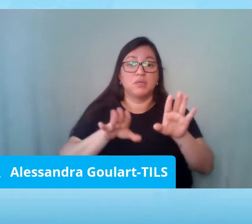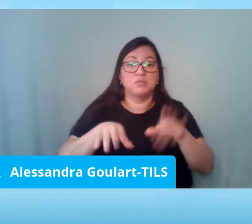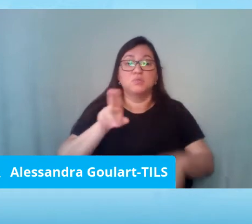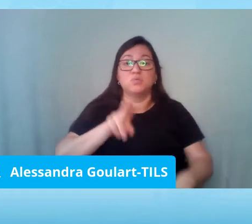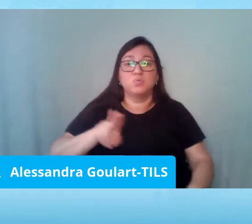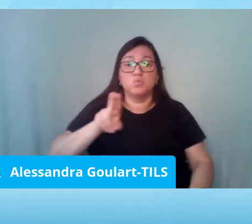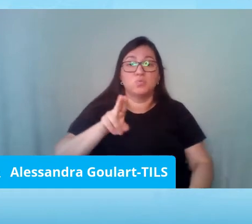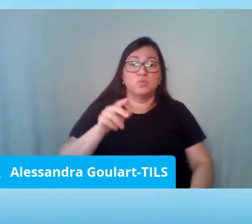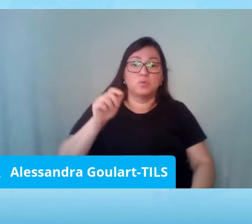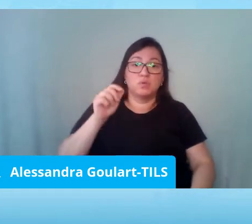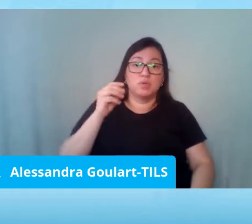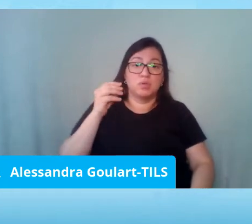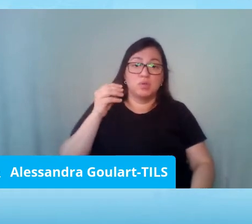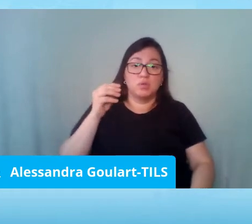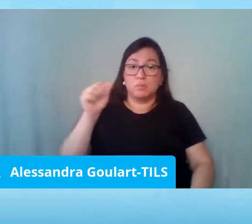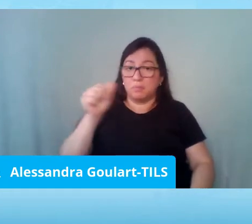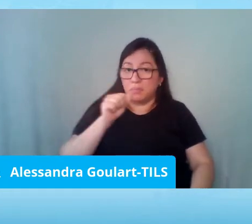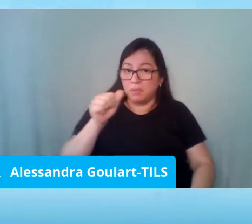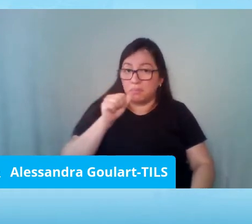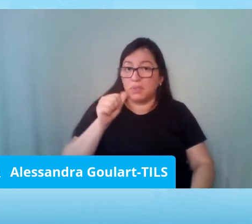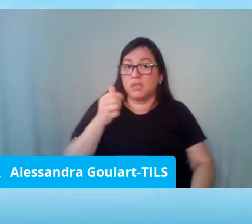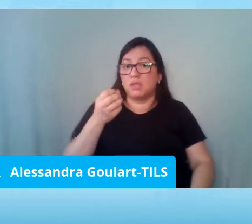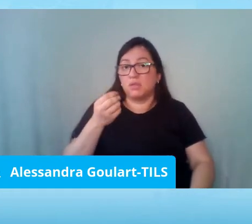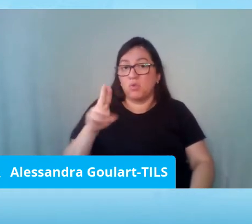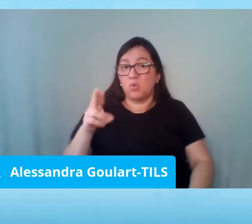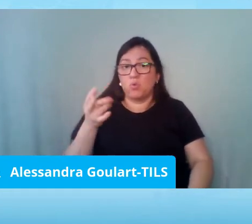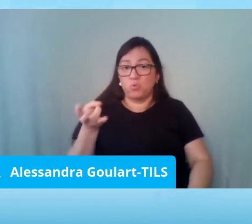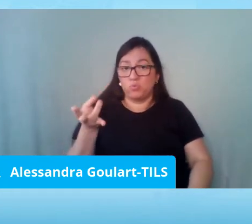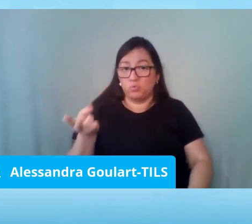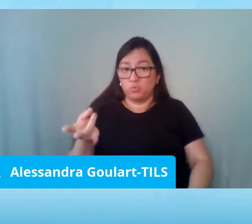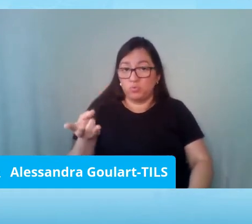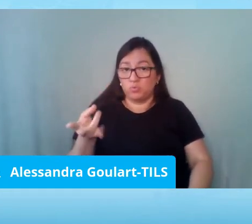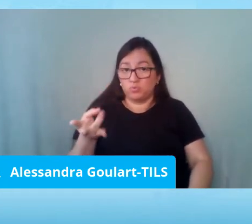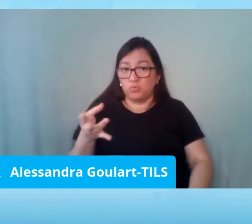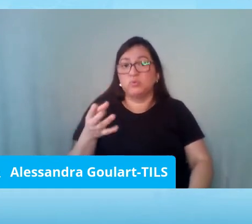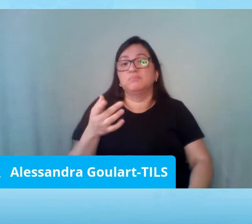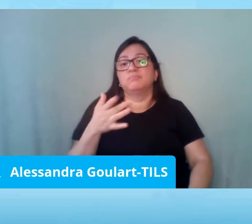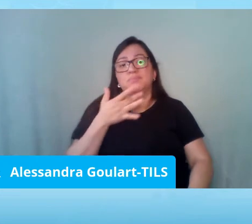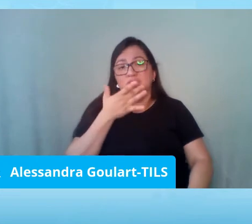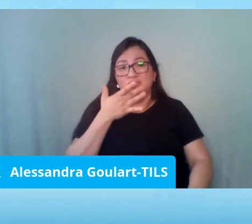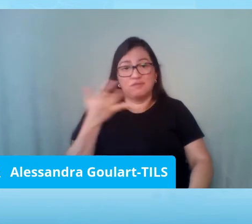drogas, porque isso também torna mais ainda vulnerável para a transmissão vertical.